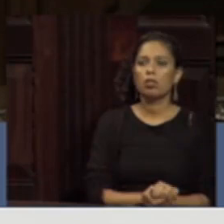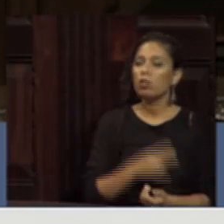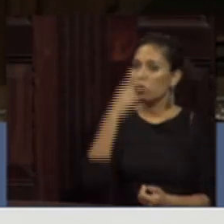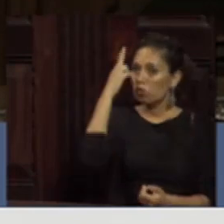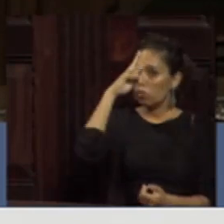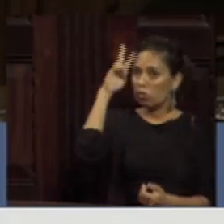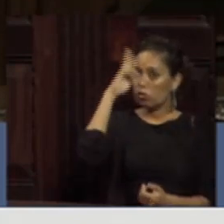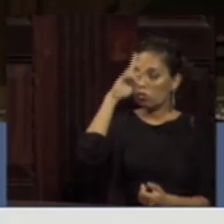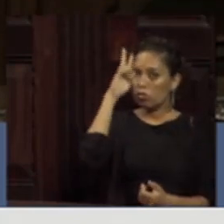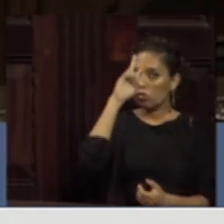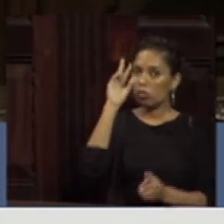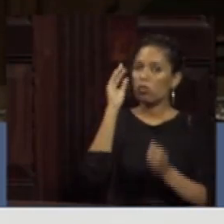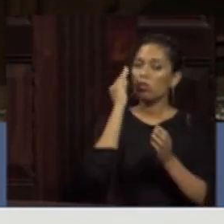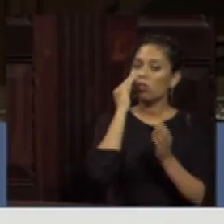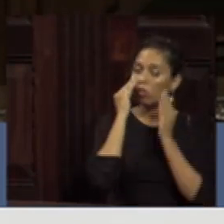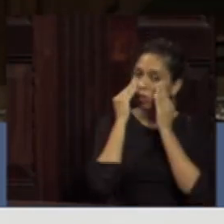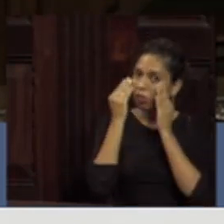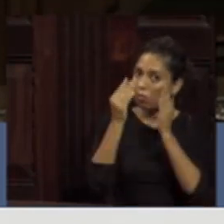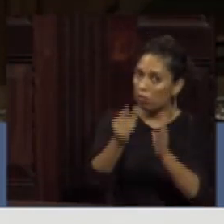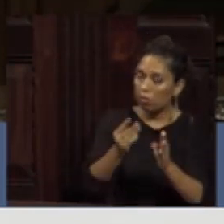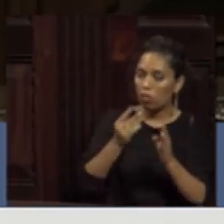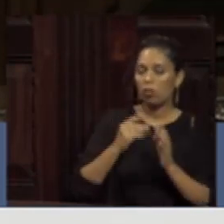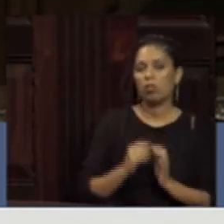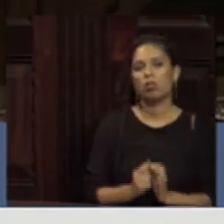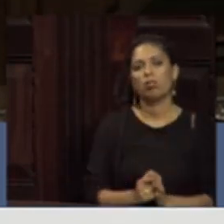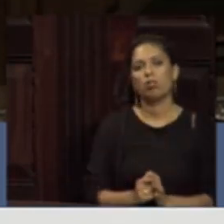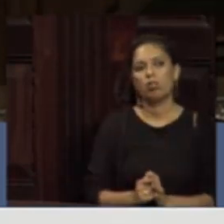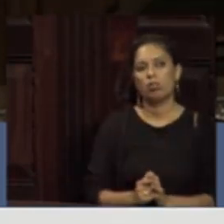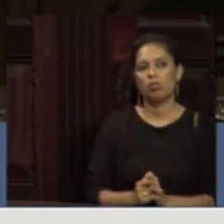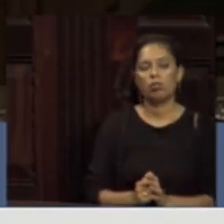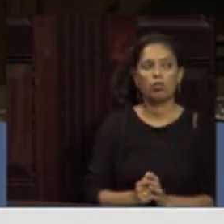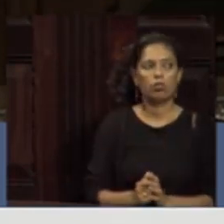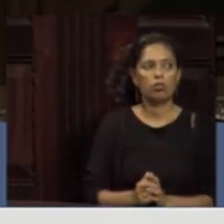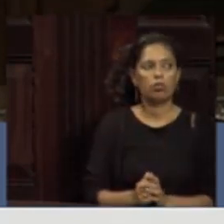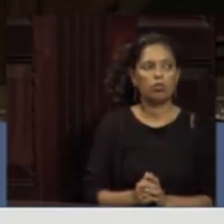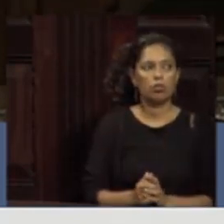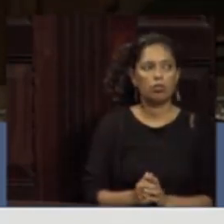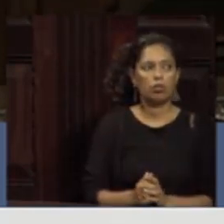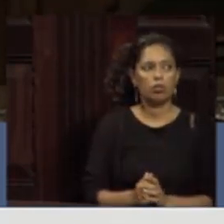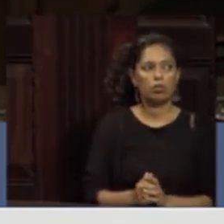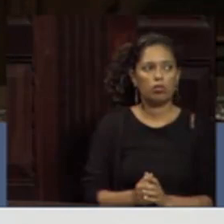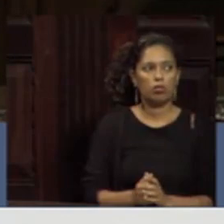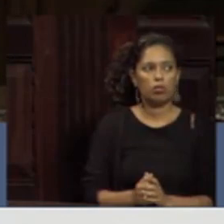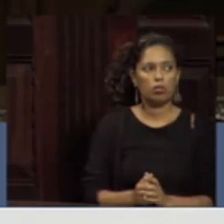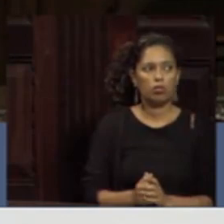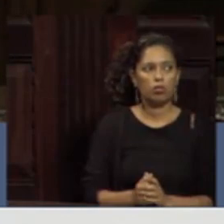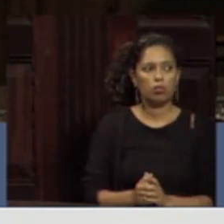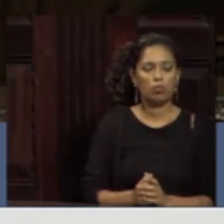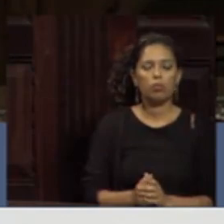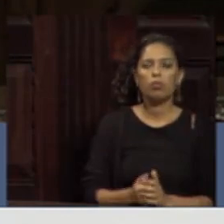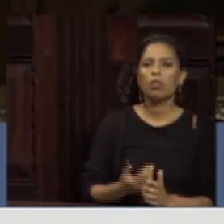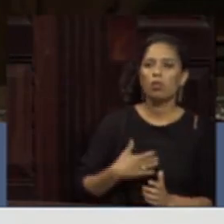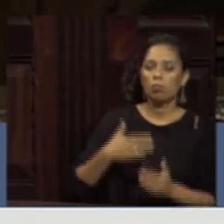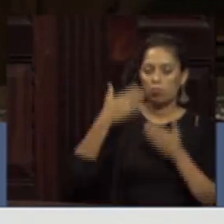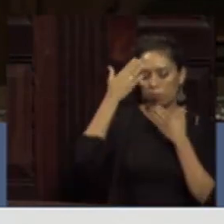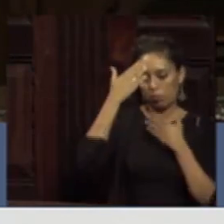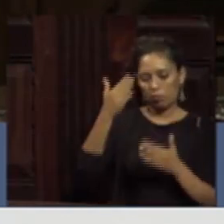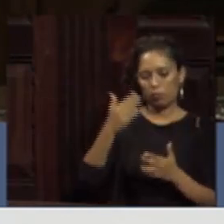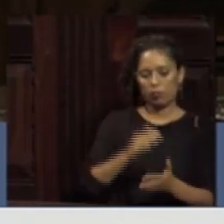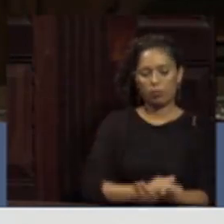os partidos vêm cometendo nas mais terríveis alianças espúrias. Muito obrigado, senhora